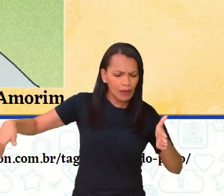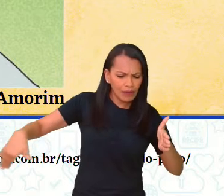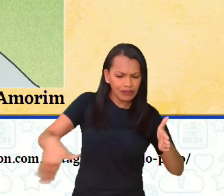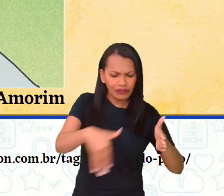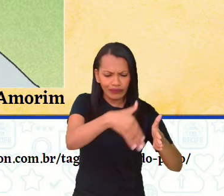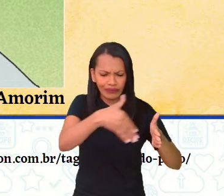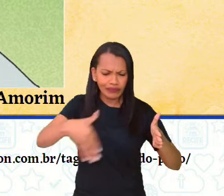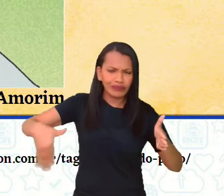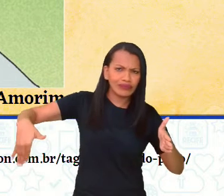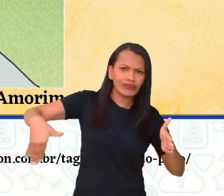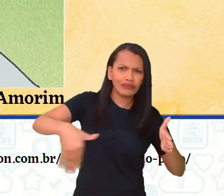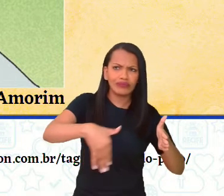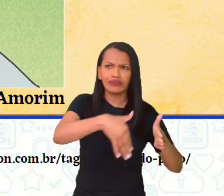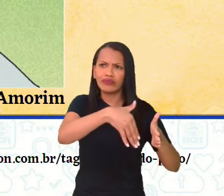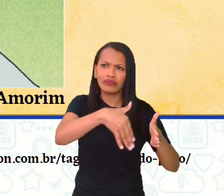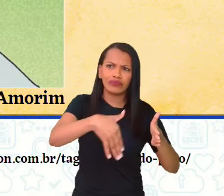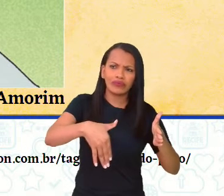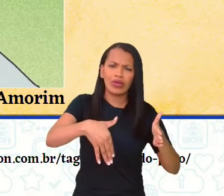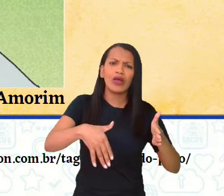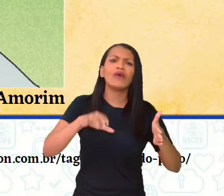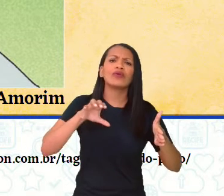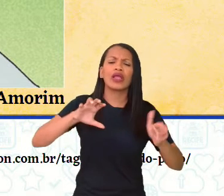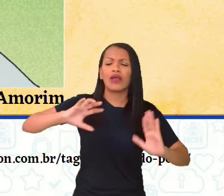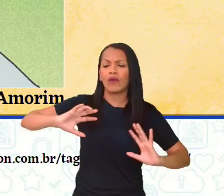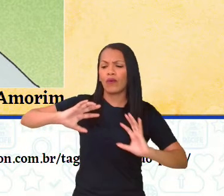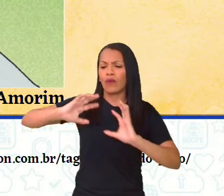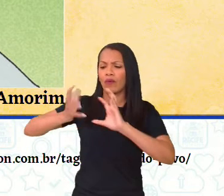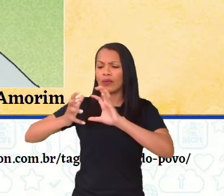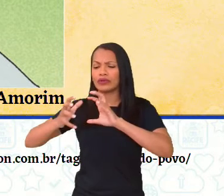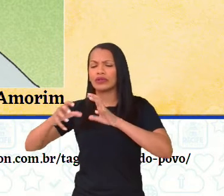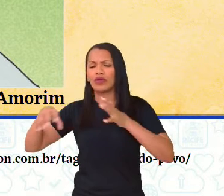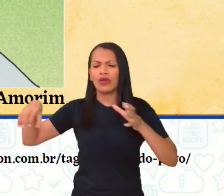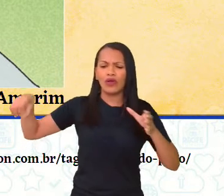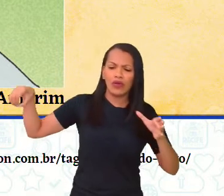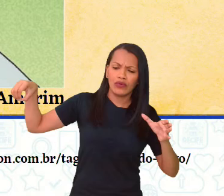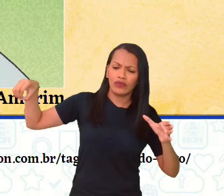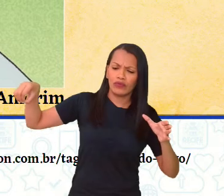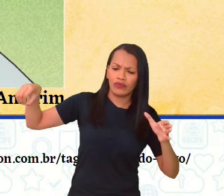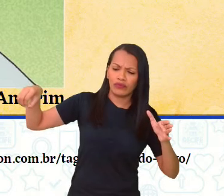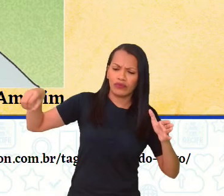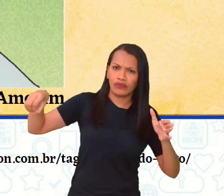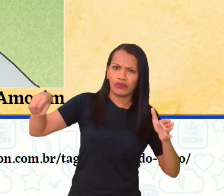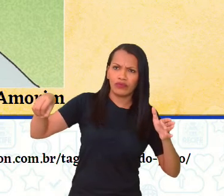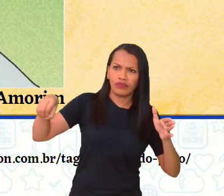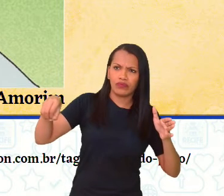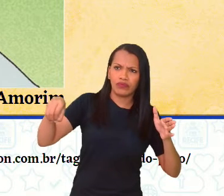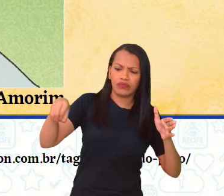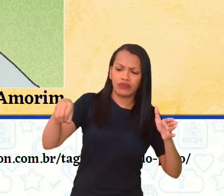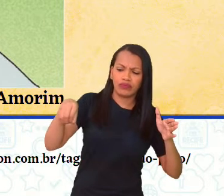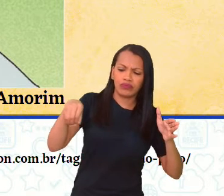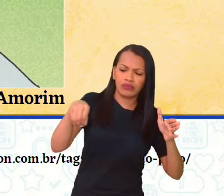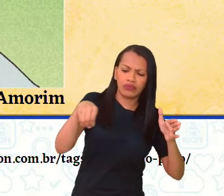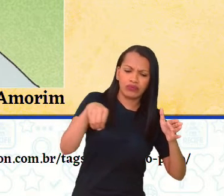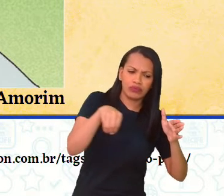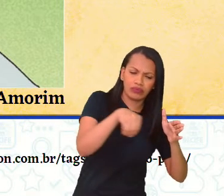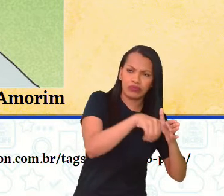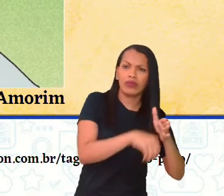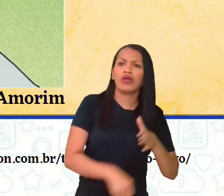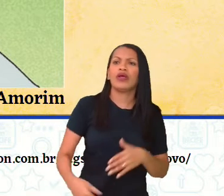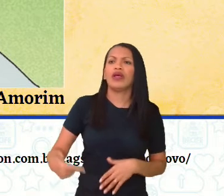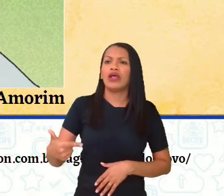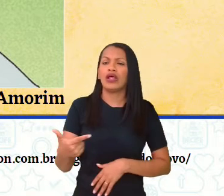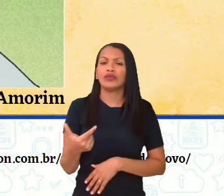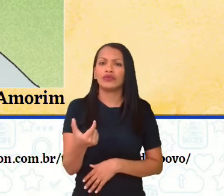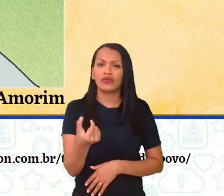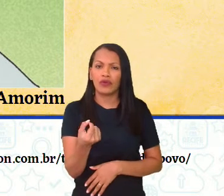que é o planeta Terra, né? Seguindo aí nessa estrada, ele já passou aí pela penúltima chance em 2025 e